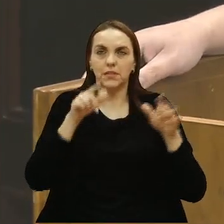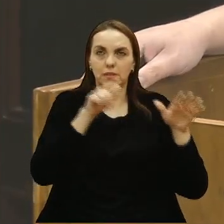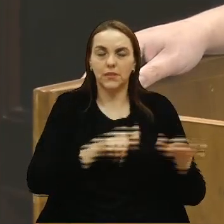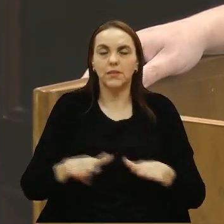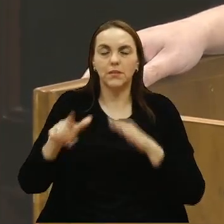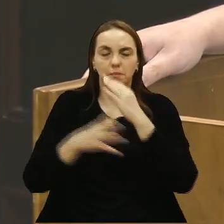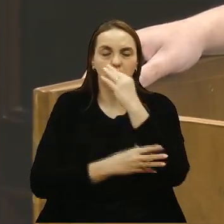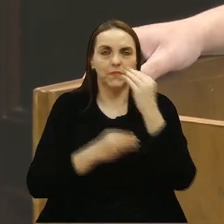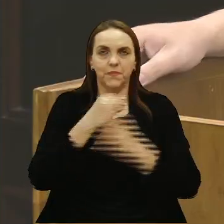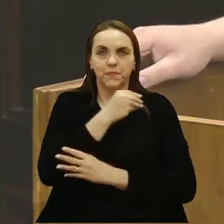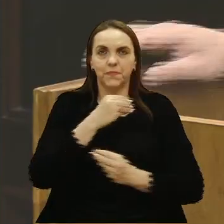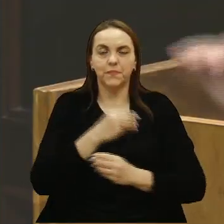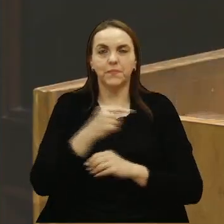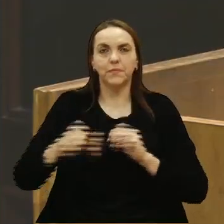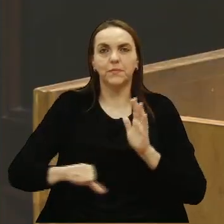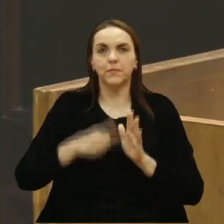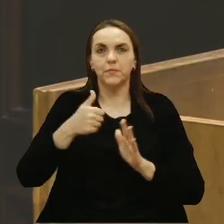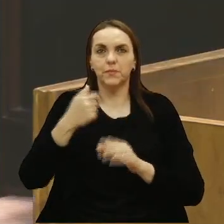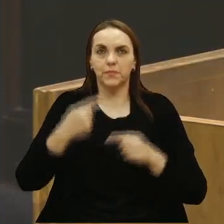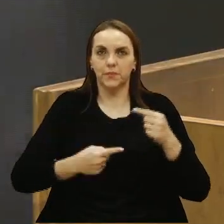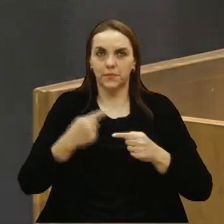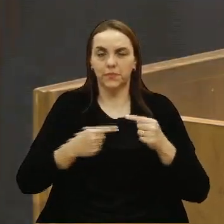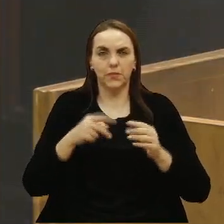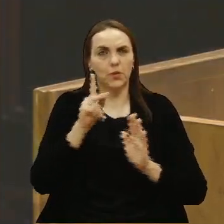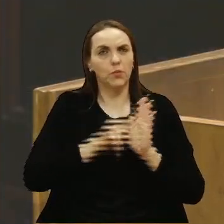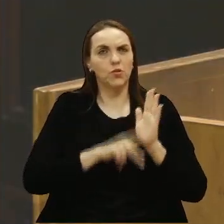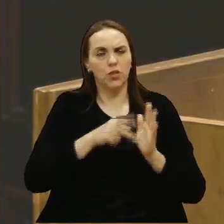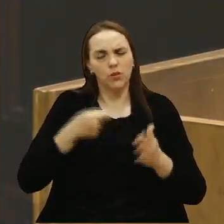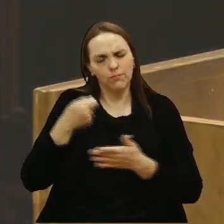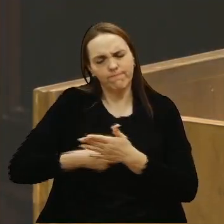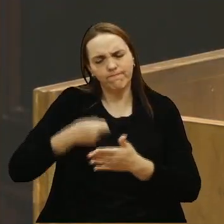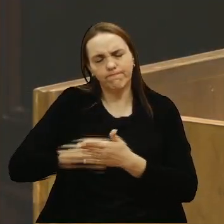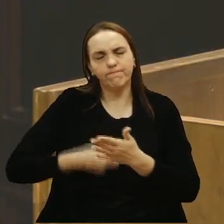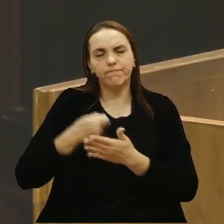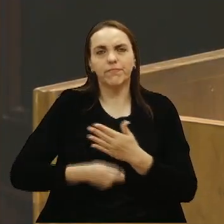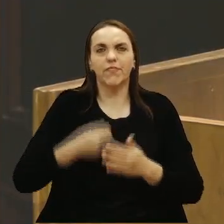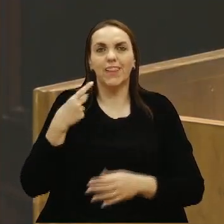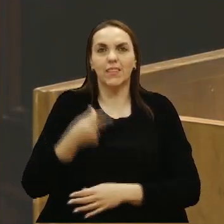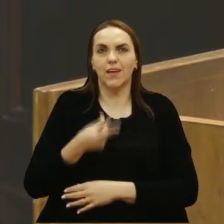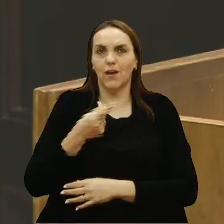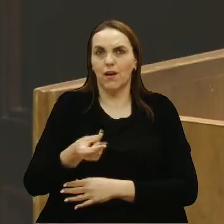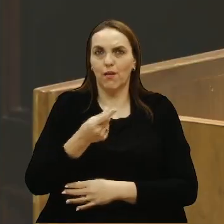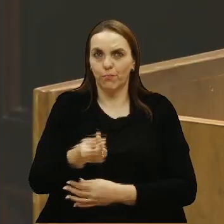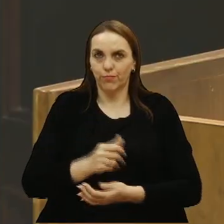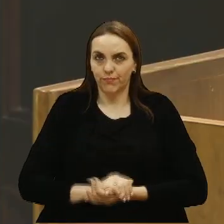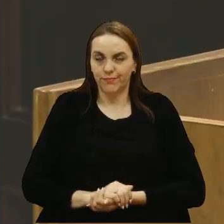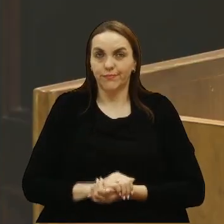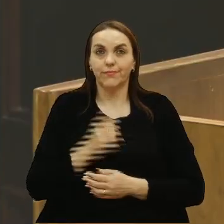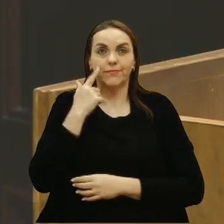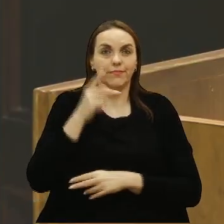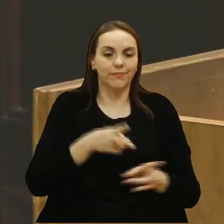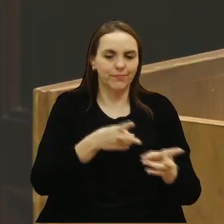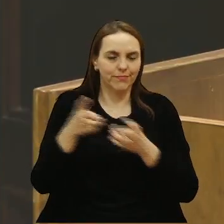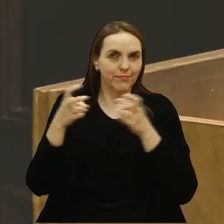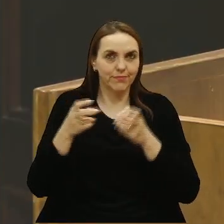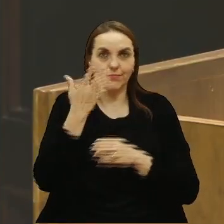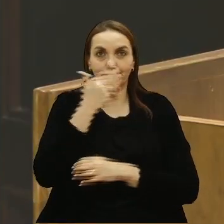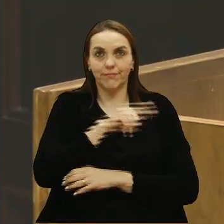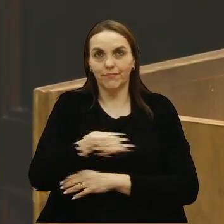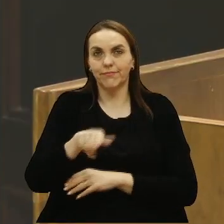Farroupilha, sem primeira discussão, esse projeto que há tanto tempo eu luto. Eu acho que a gente vendo aqui essas crianças que vieram essa semana